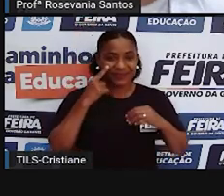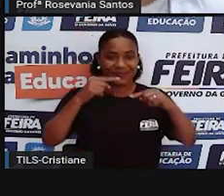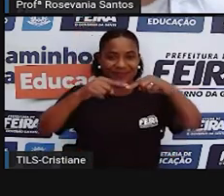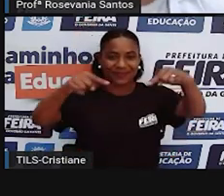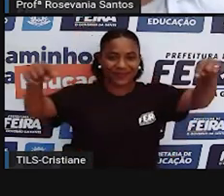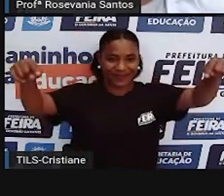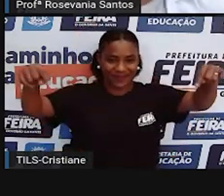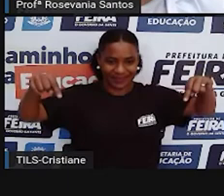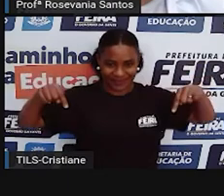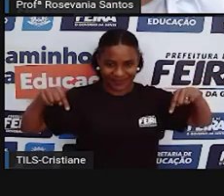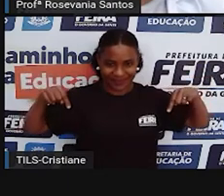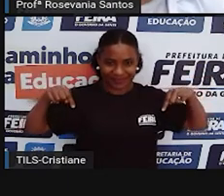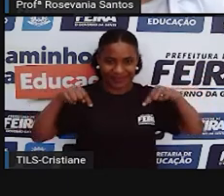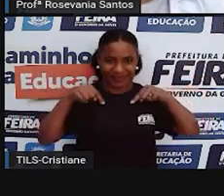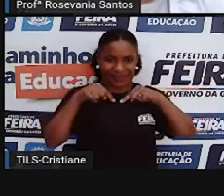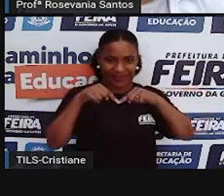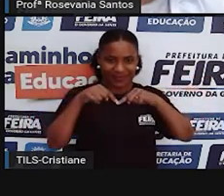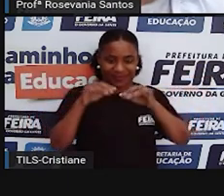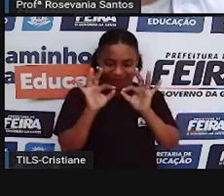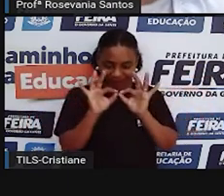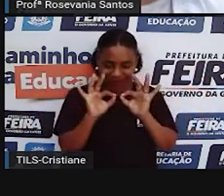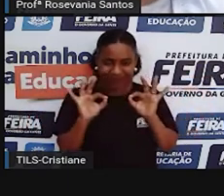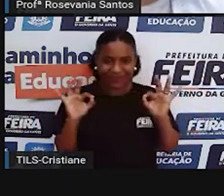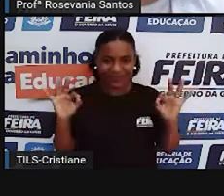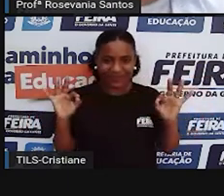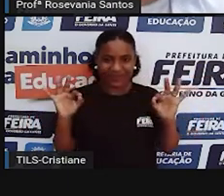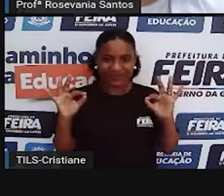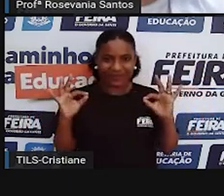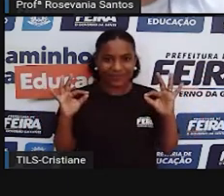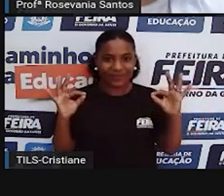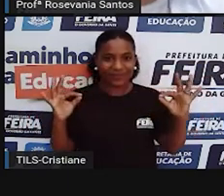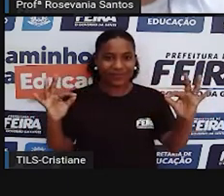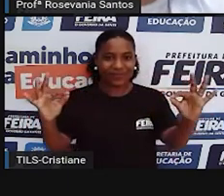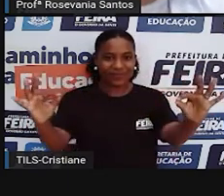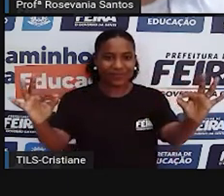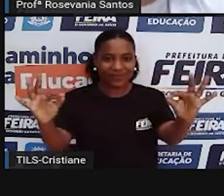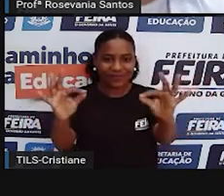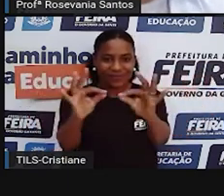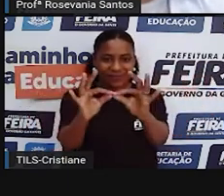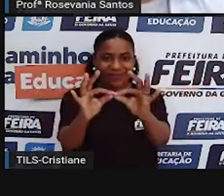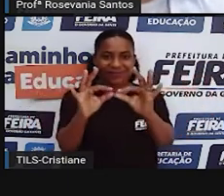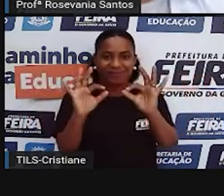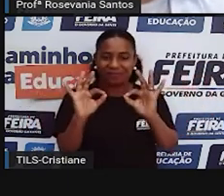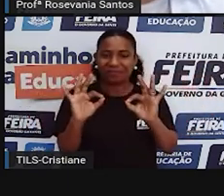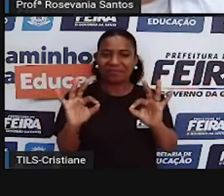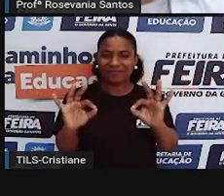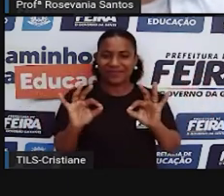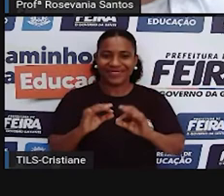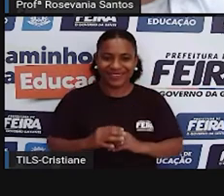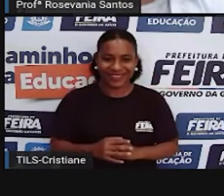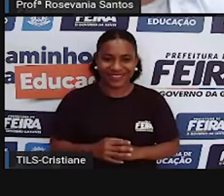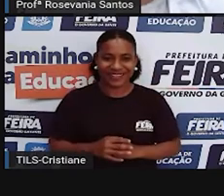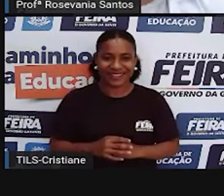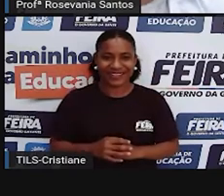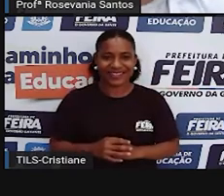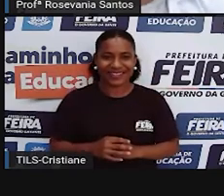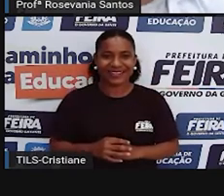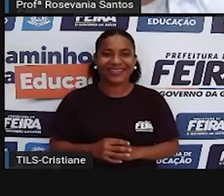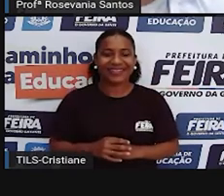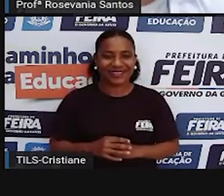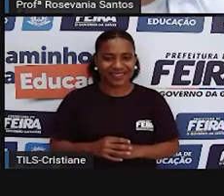dentro da casa, são trabalhinhos, né, simples, mas que dá para a gente perceber todos esses, né, todos esses